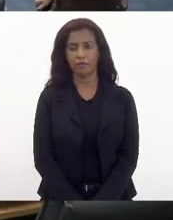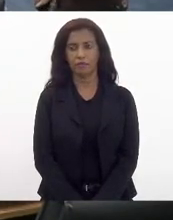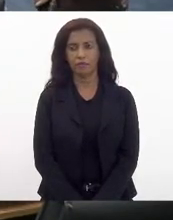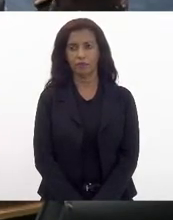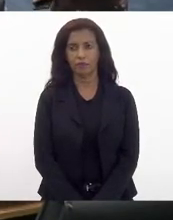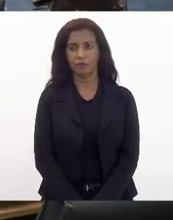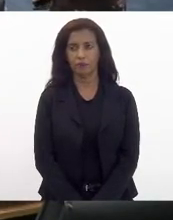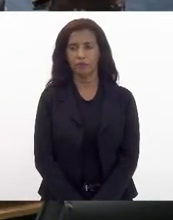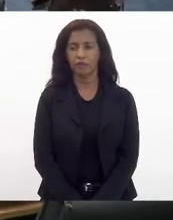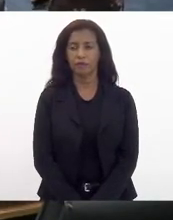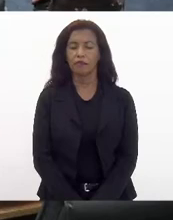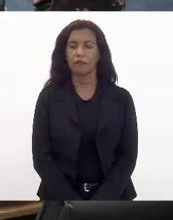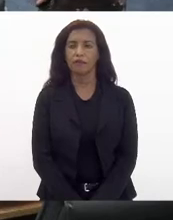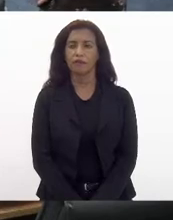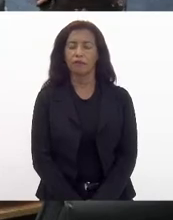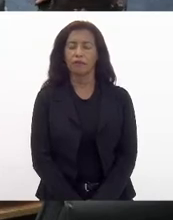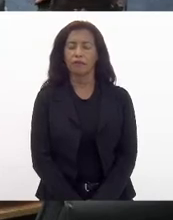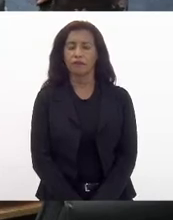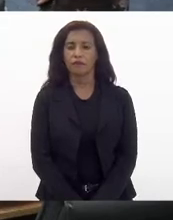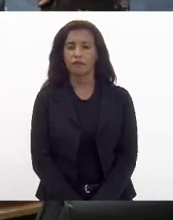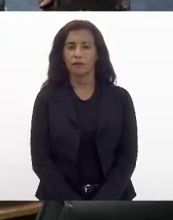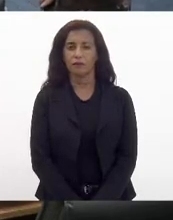E aí